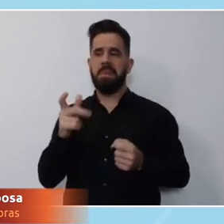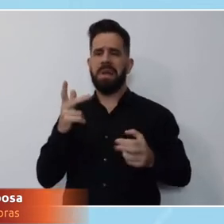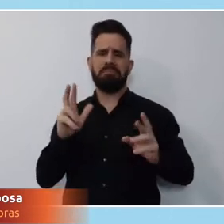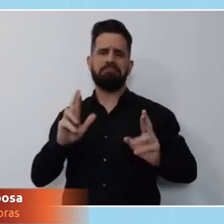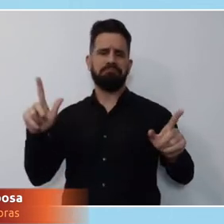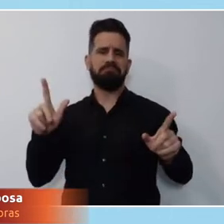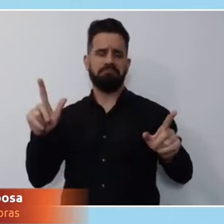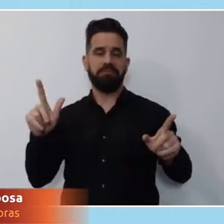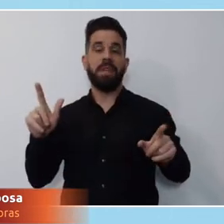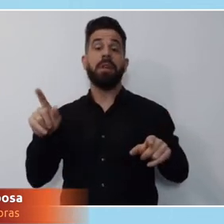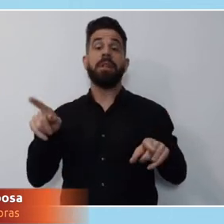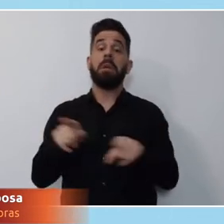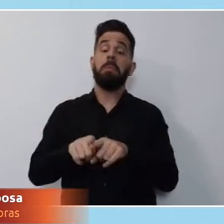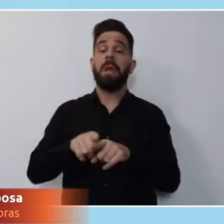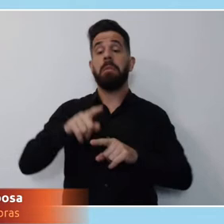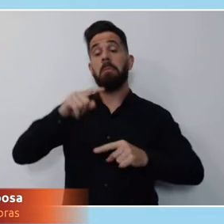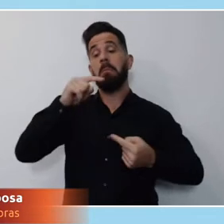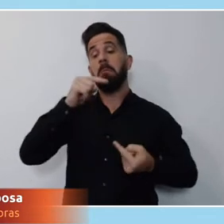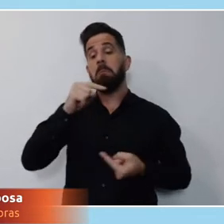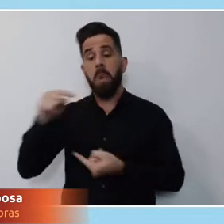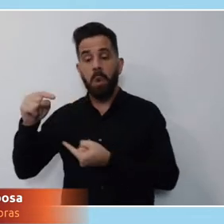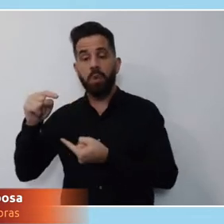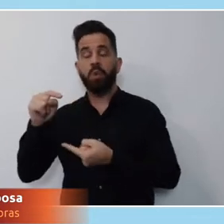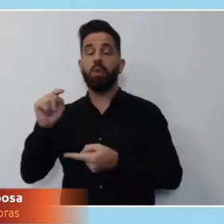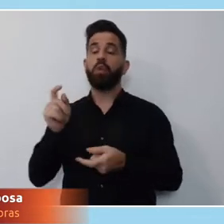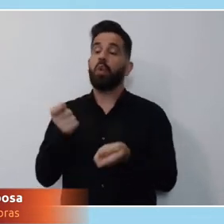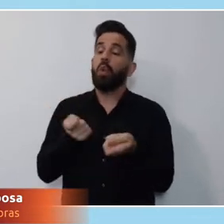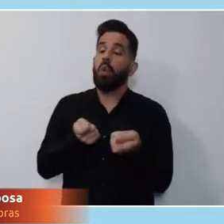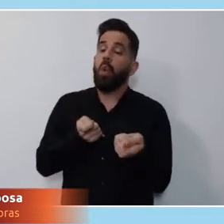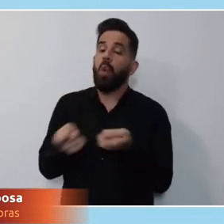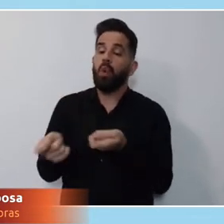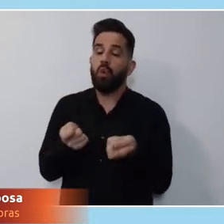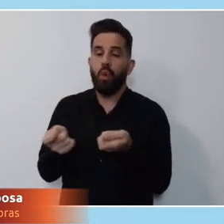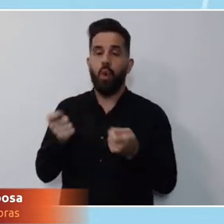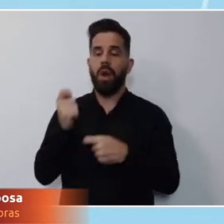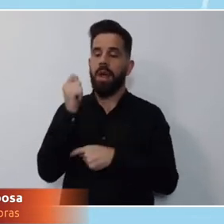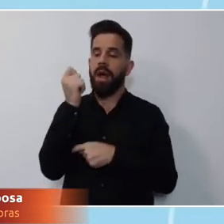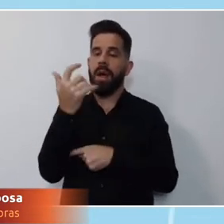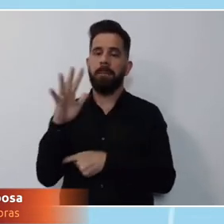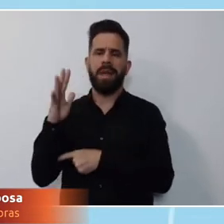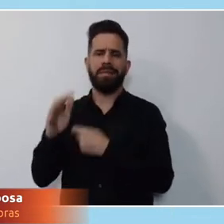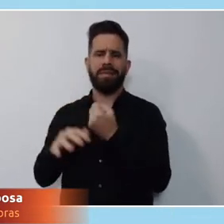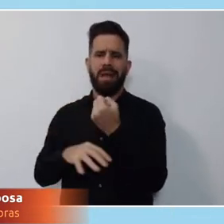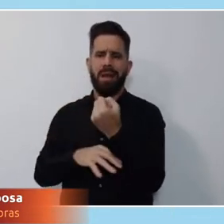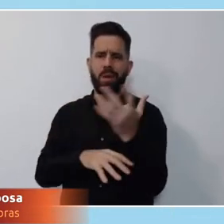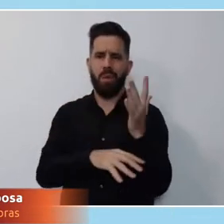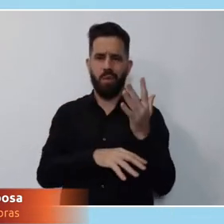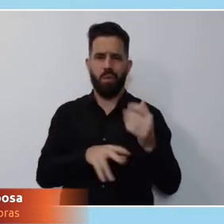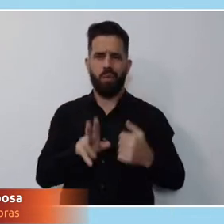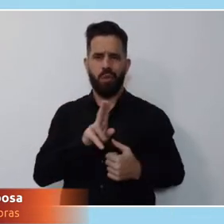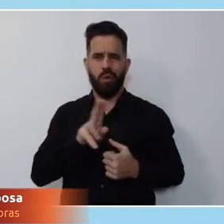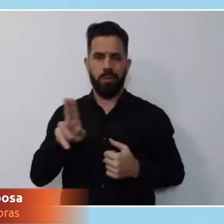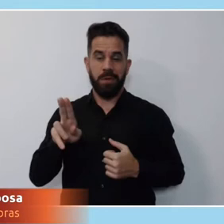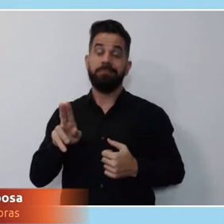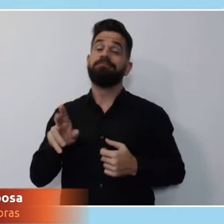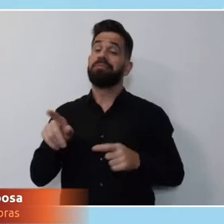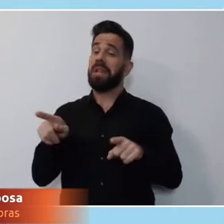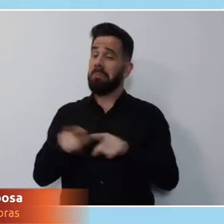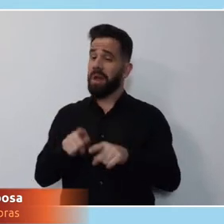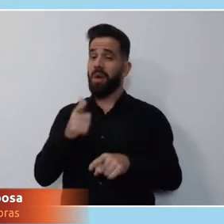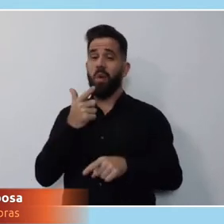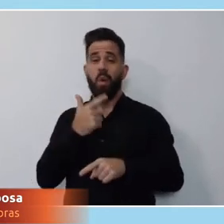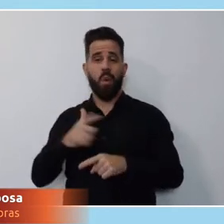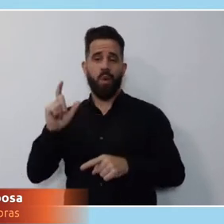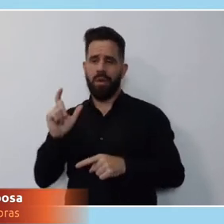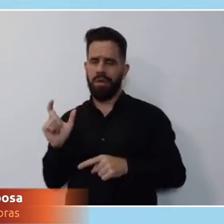eles estão assim, quase que no texto inteiro. Eles nem utilizam muito pesticida, né? Então, assim, a mudança do